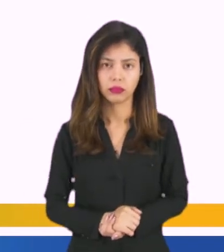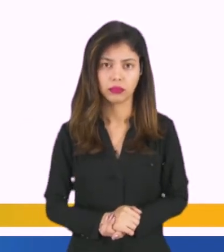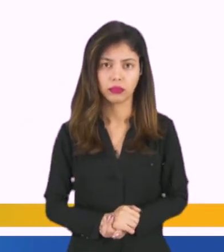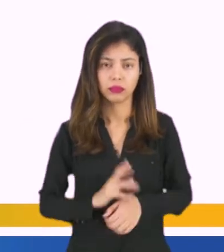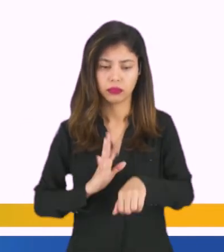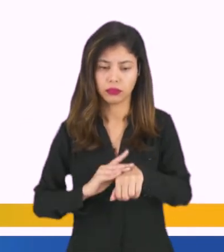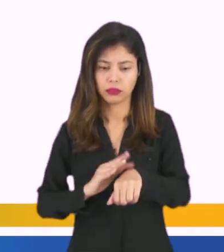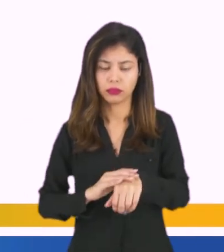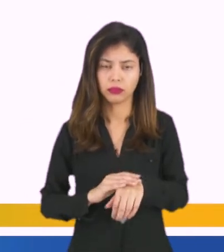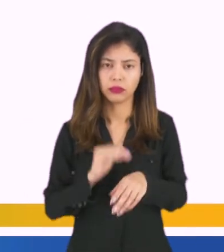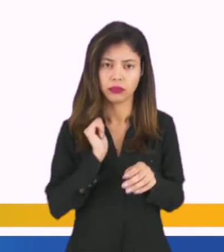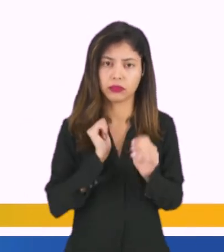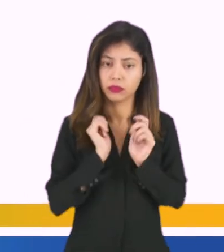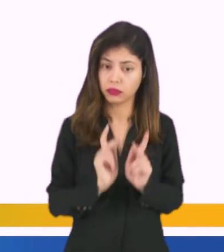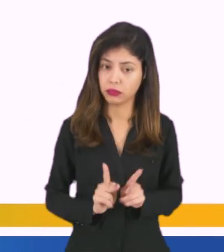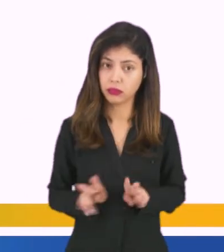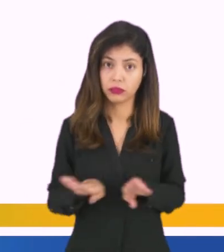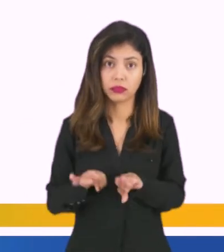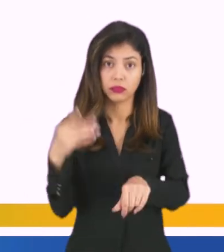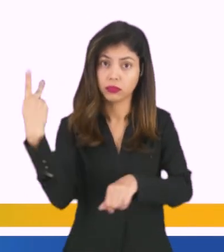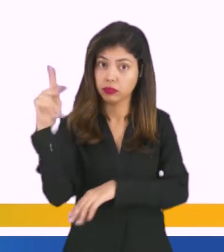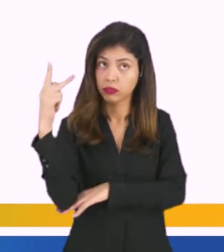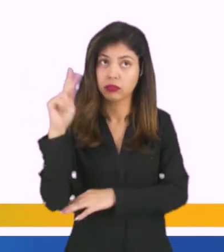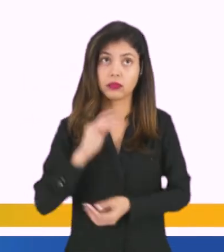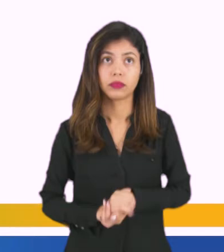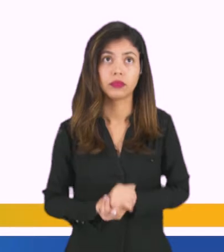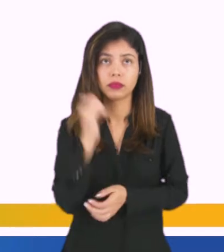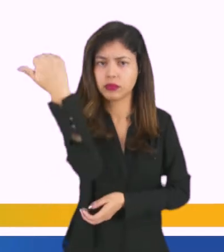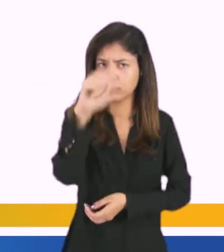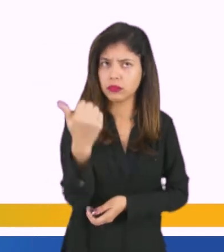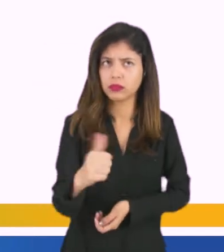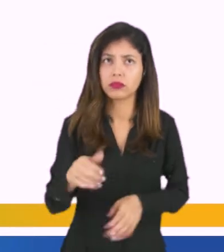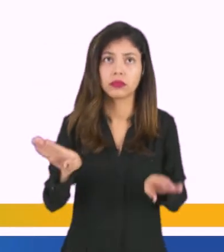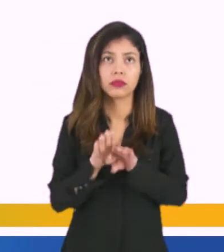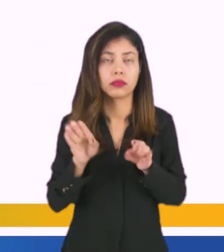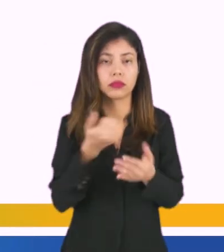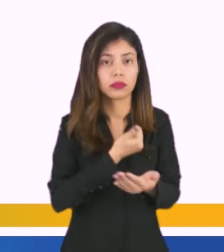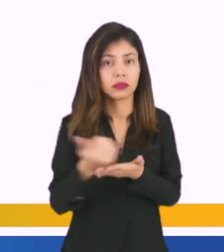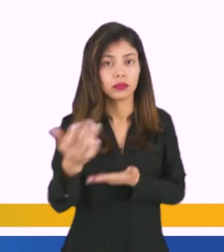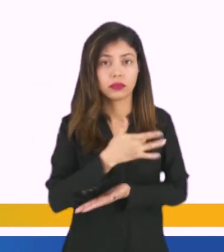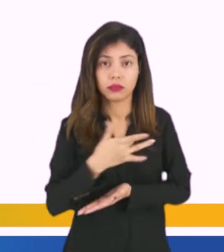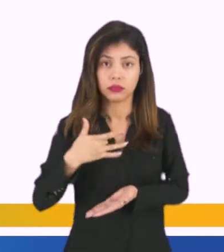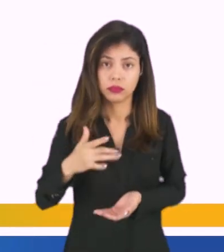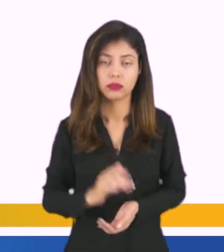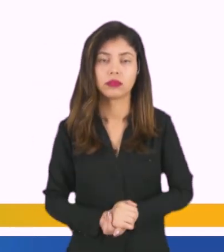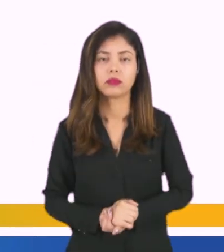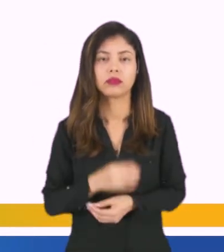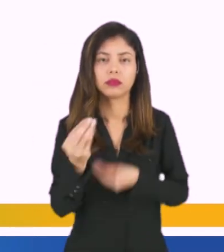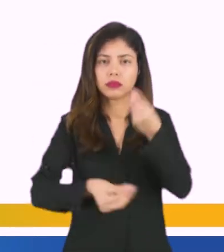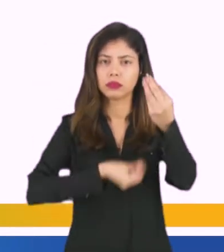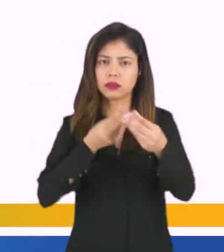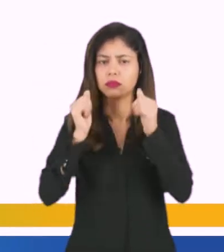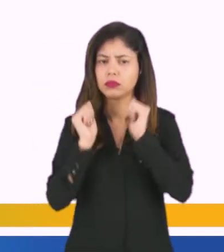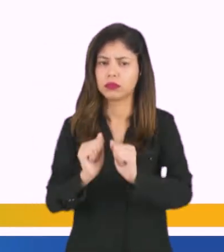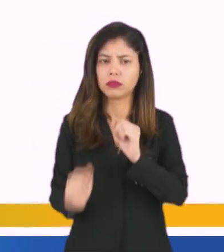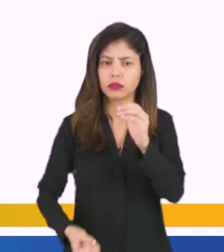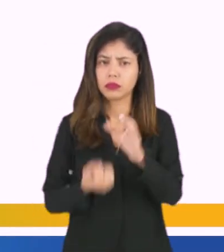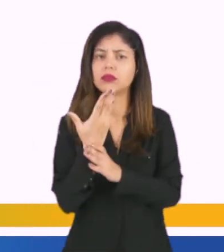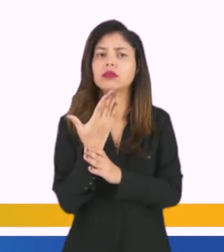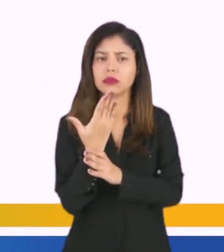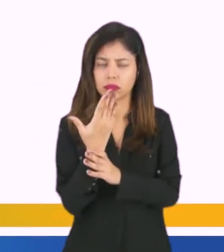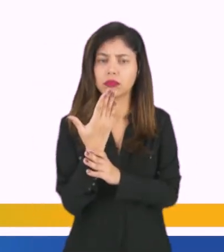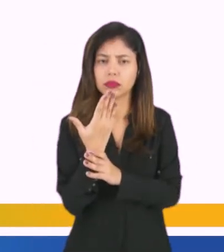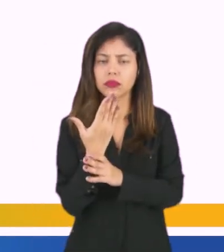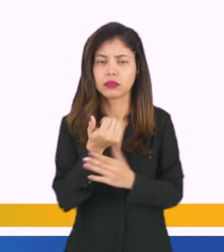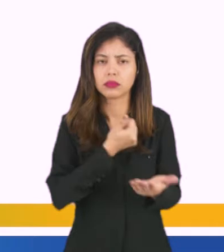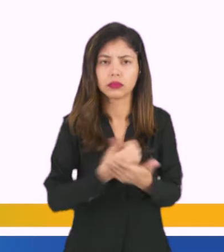essa doença se comportou durante um certo período, e avaliar a execução das ações de saúde, ou seja, como podemos criar